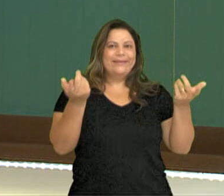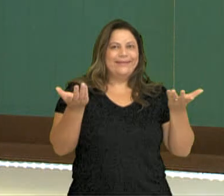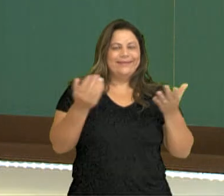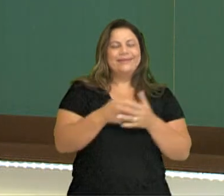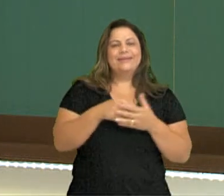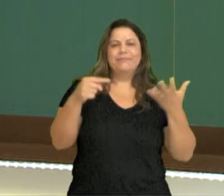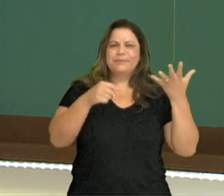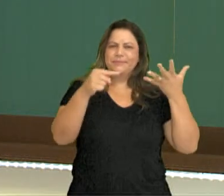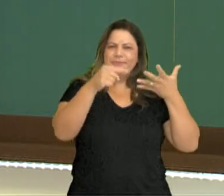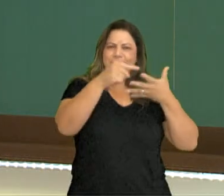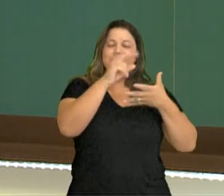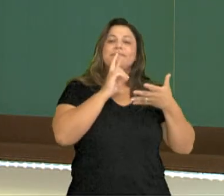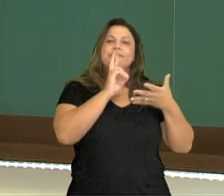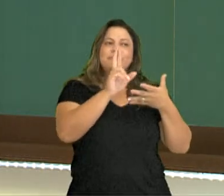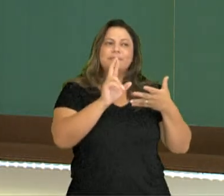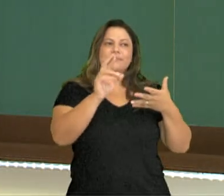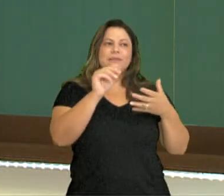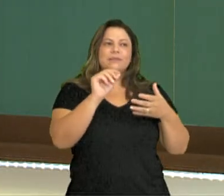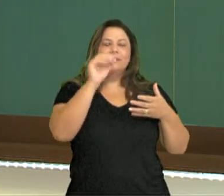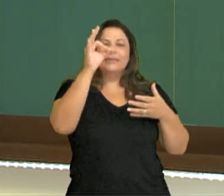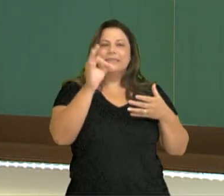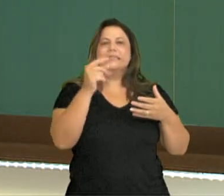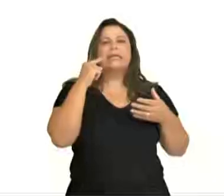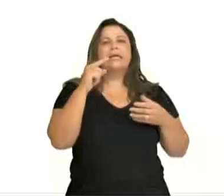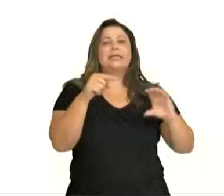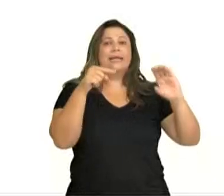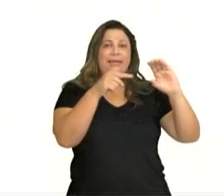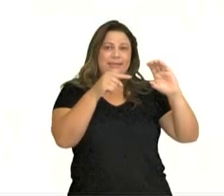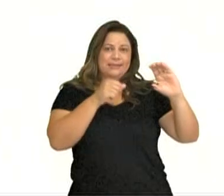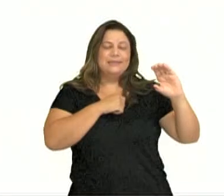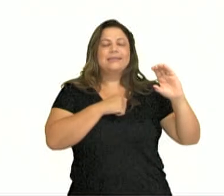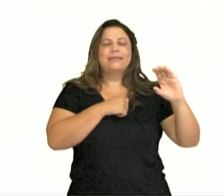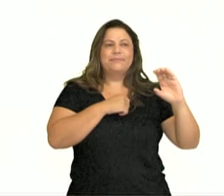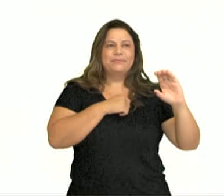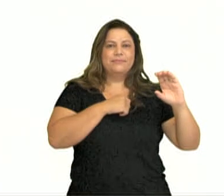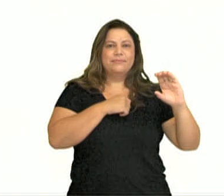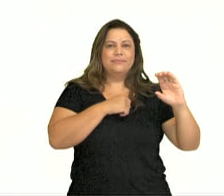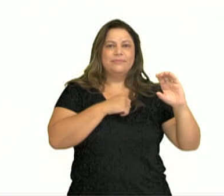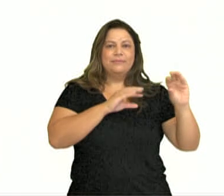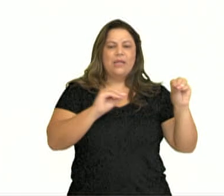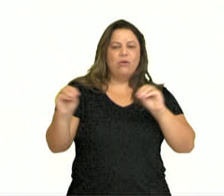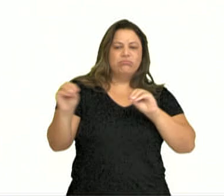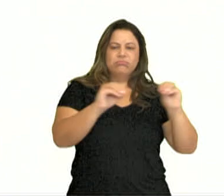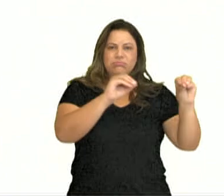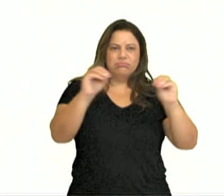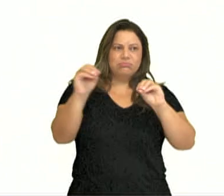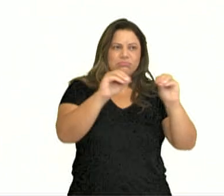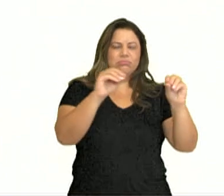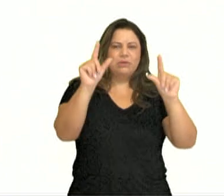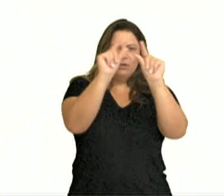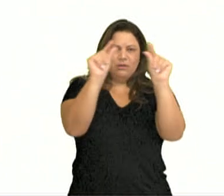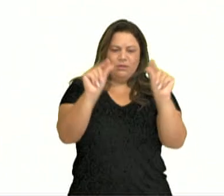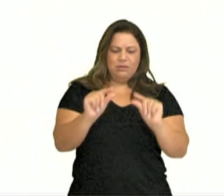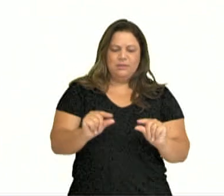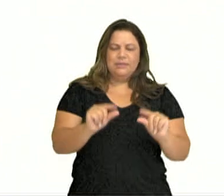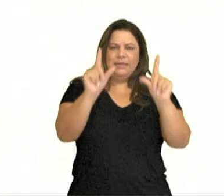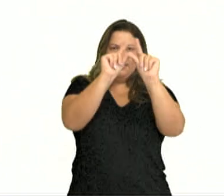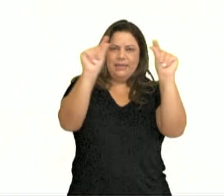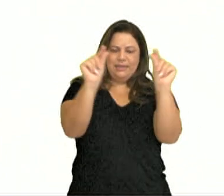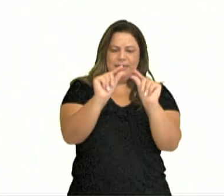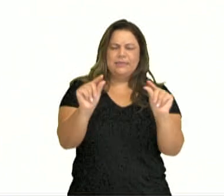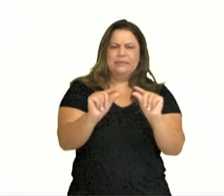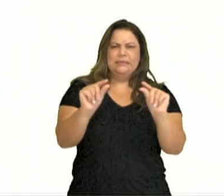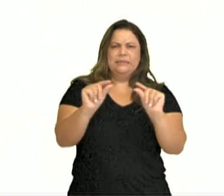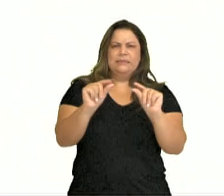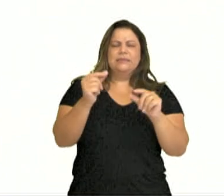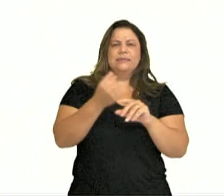administração. E a resposta correta é locomoção. Então, nessa imagem, vocês podem ver um paramécium, né, onde os cílios